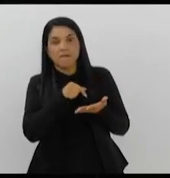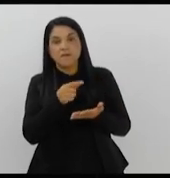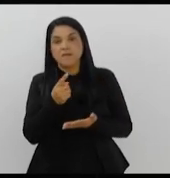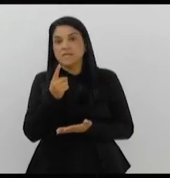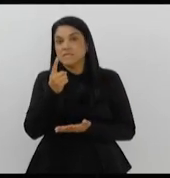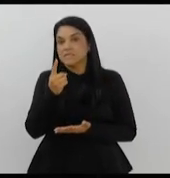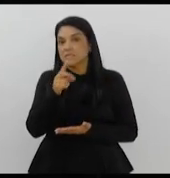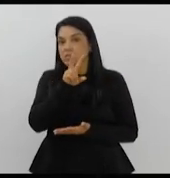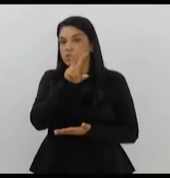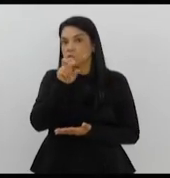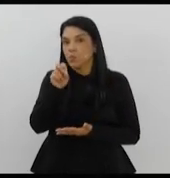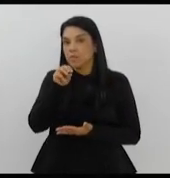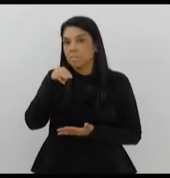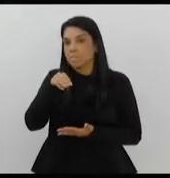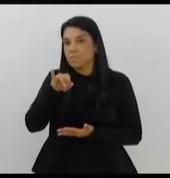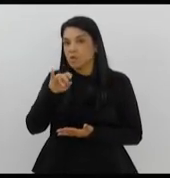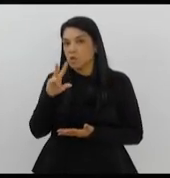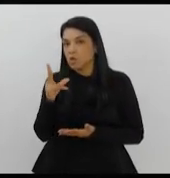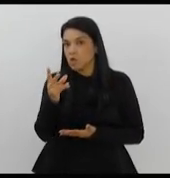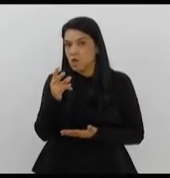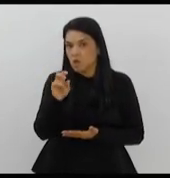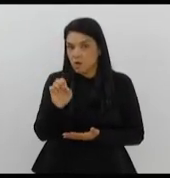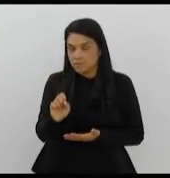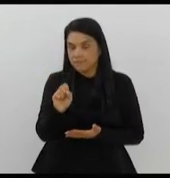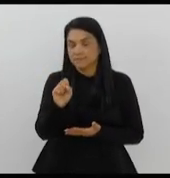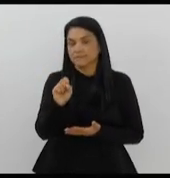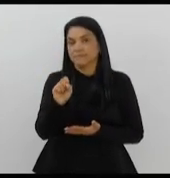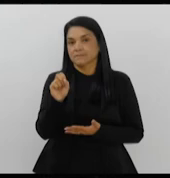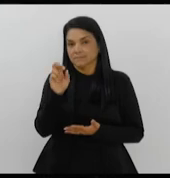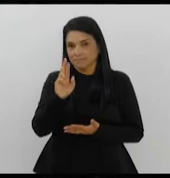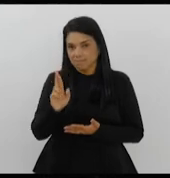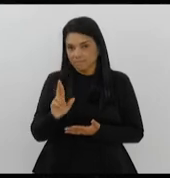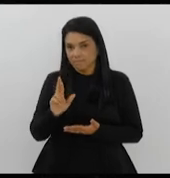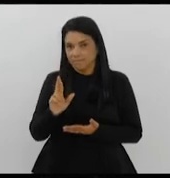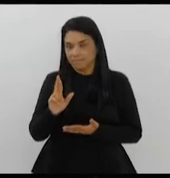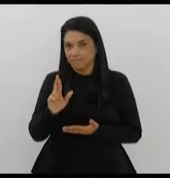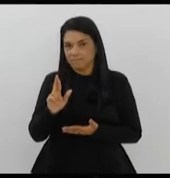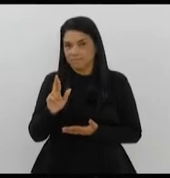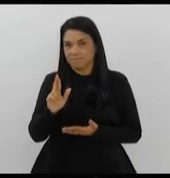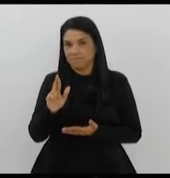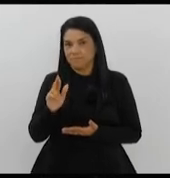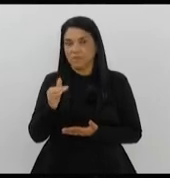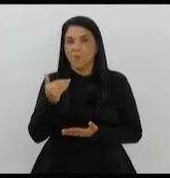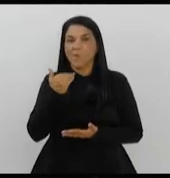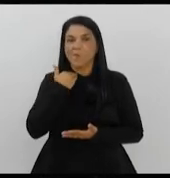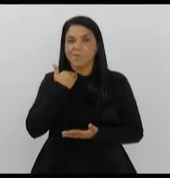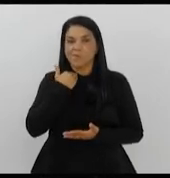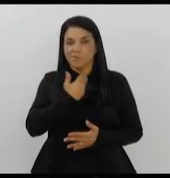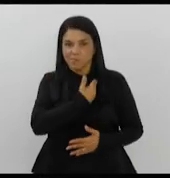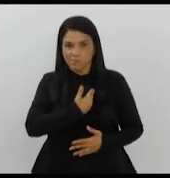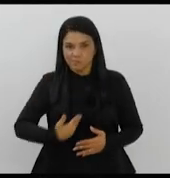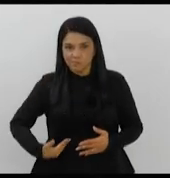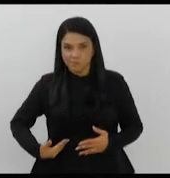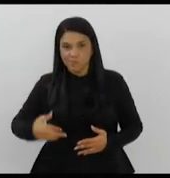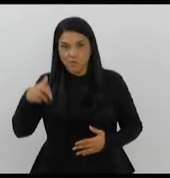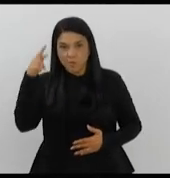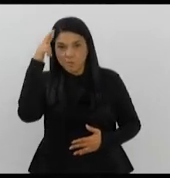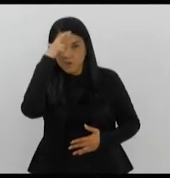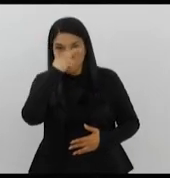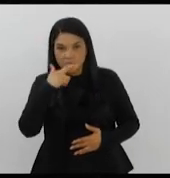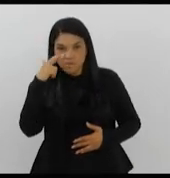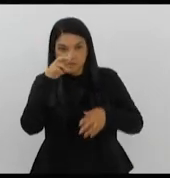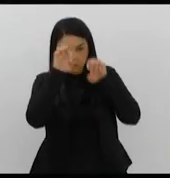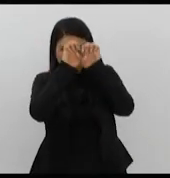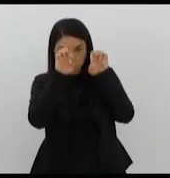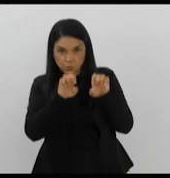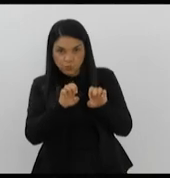de reais aos cofres públicos. Para estruturar a fiscalização